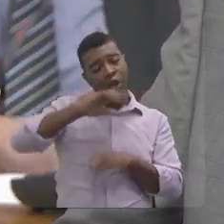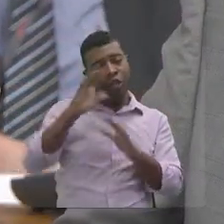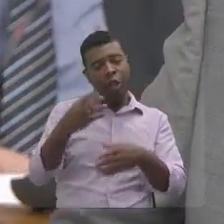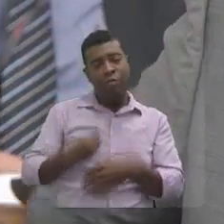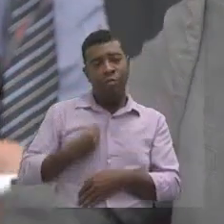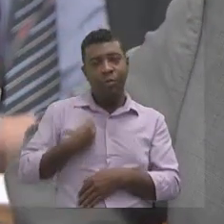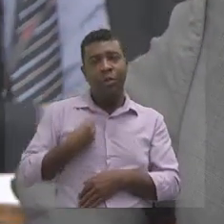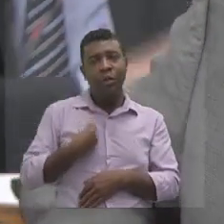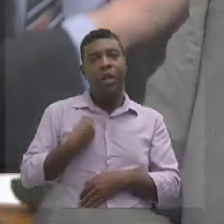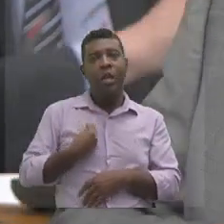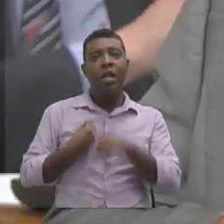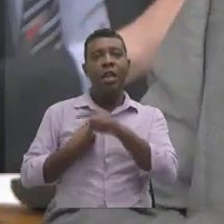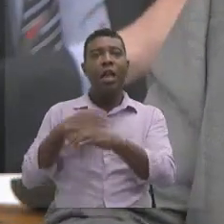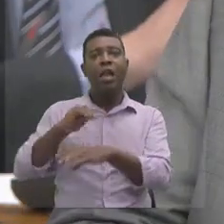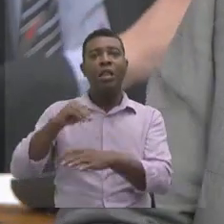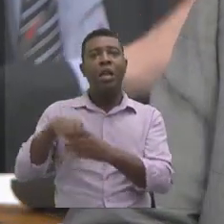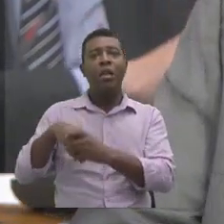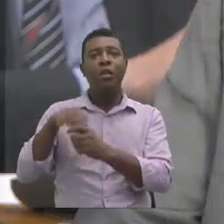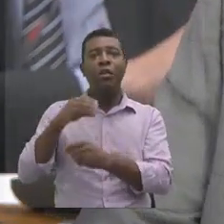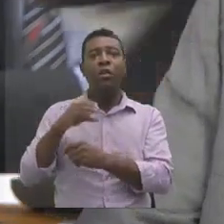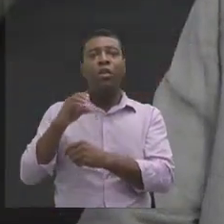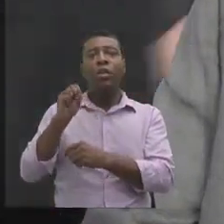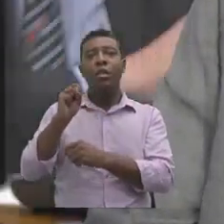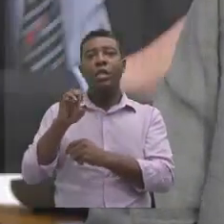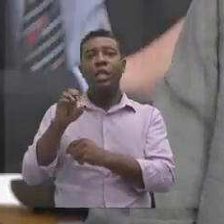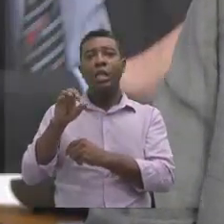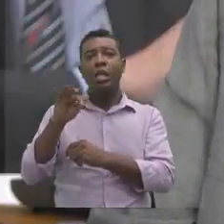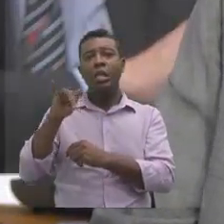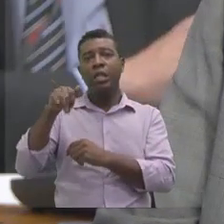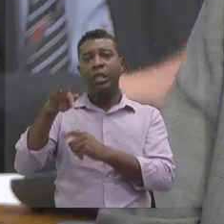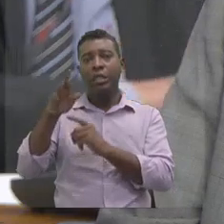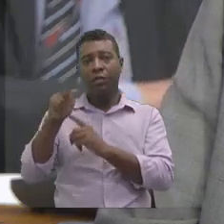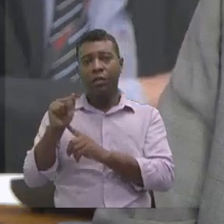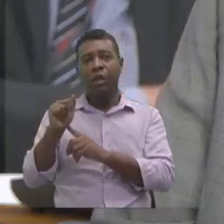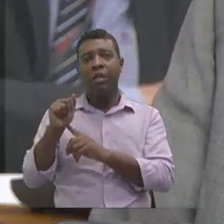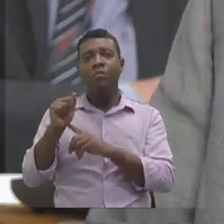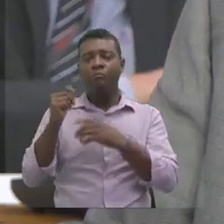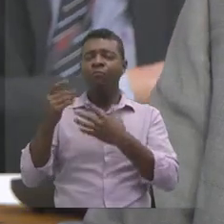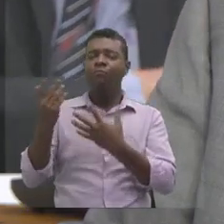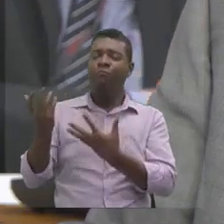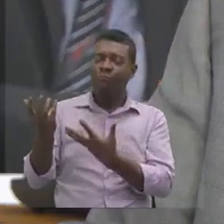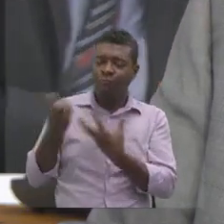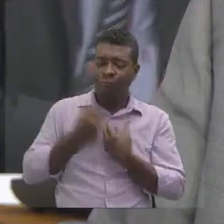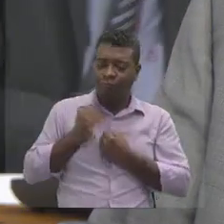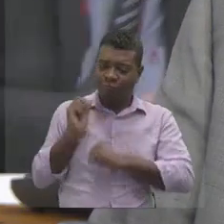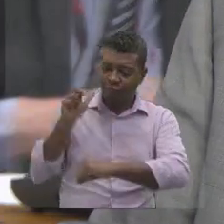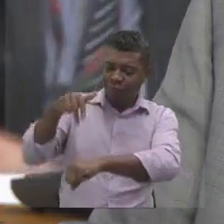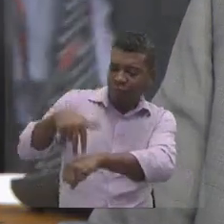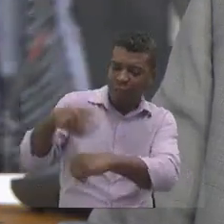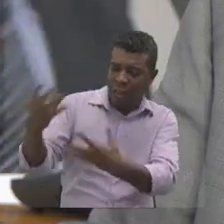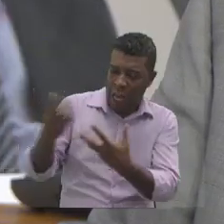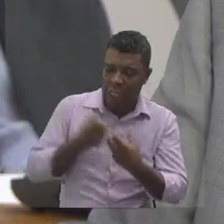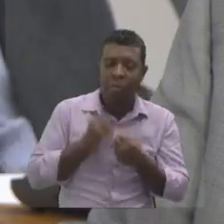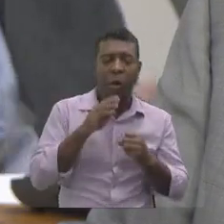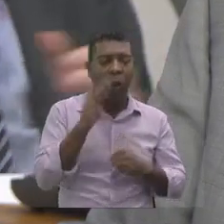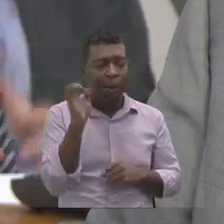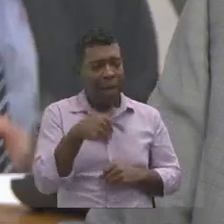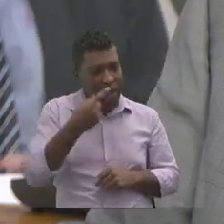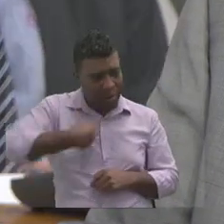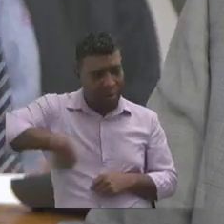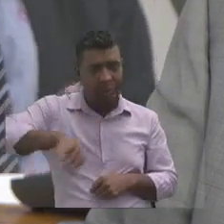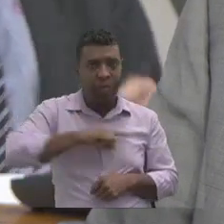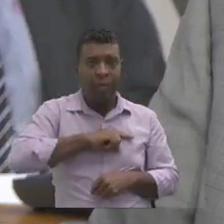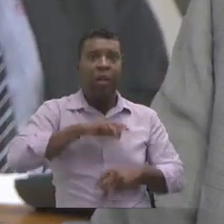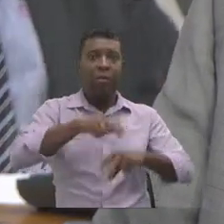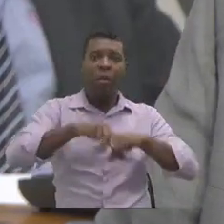na ceinfra algum Dias fomos muito bem recebidos e eu acredito que o intuito desta casa em criar